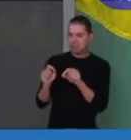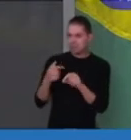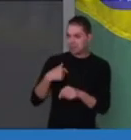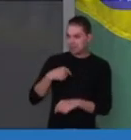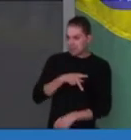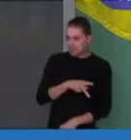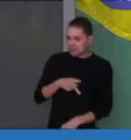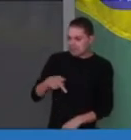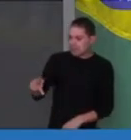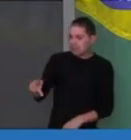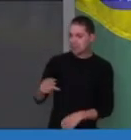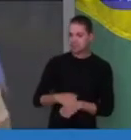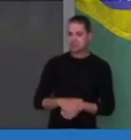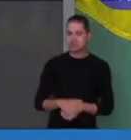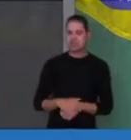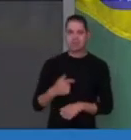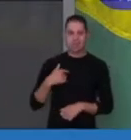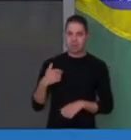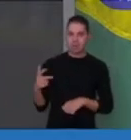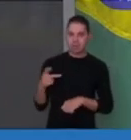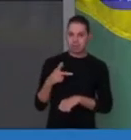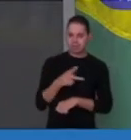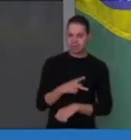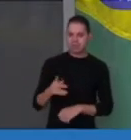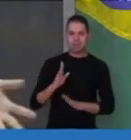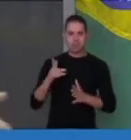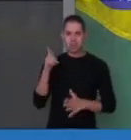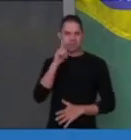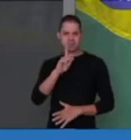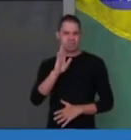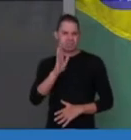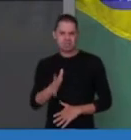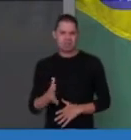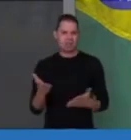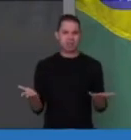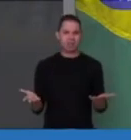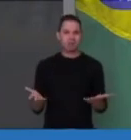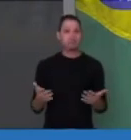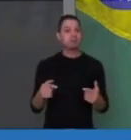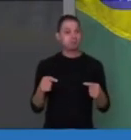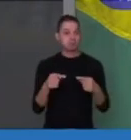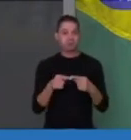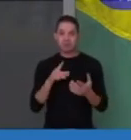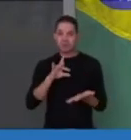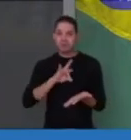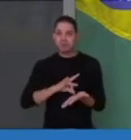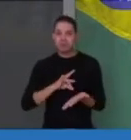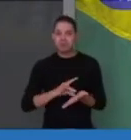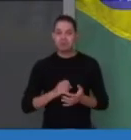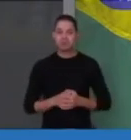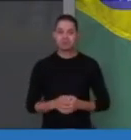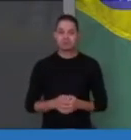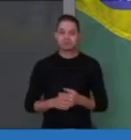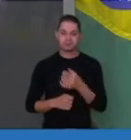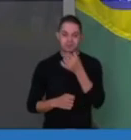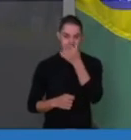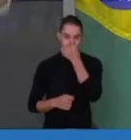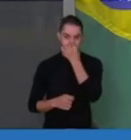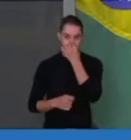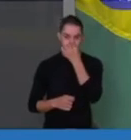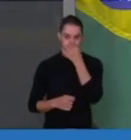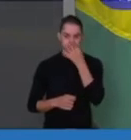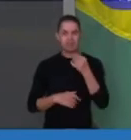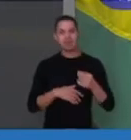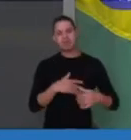As pessoas dão um golpe para chegar ao poder, eu tô no poder. E fazia sentido, faz todo sentido esse argumento. Mas as coisas